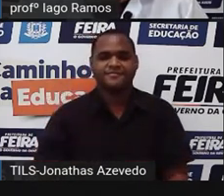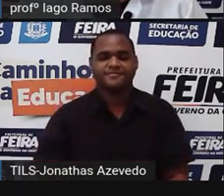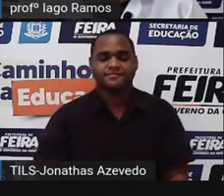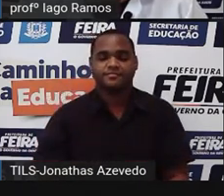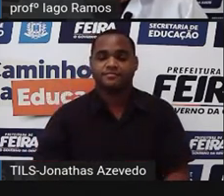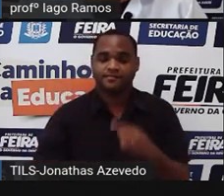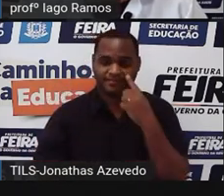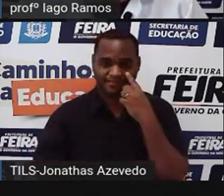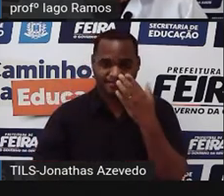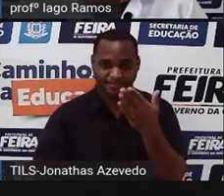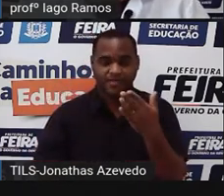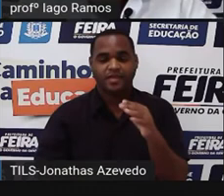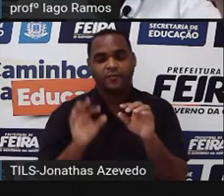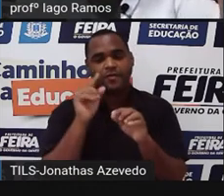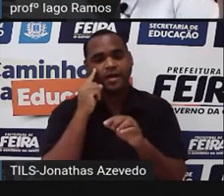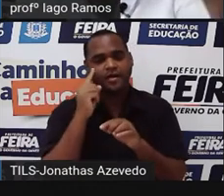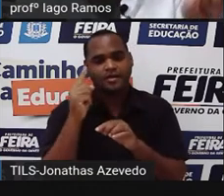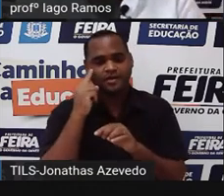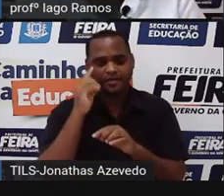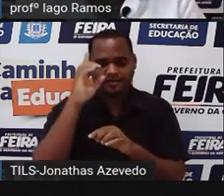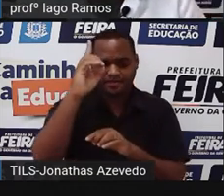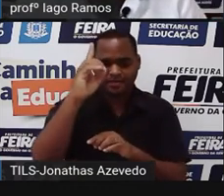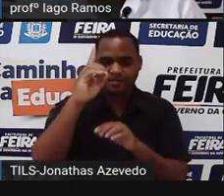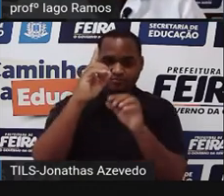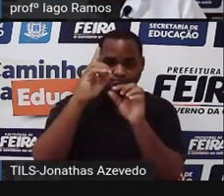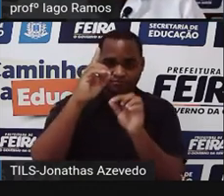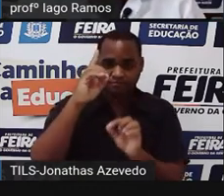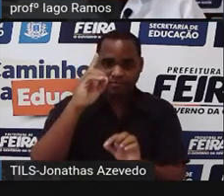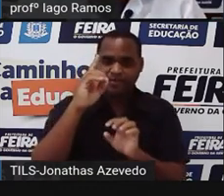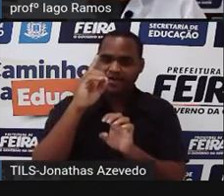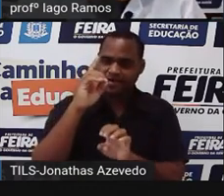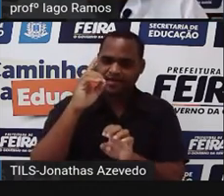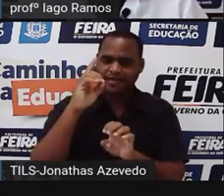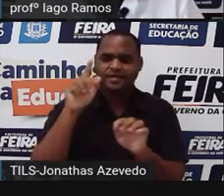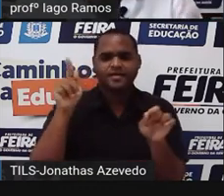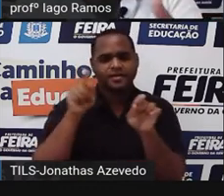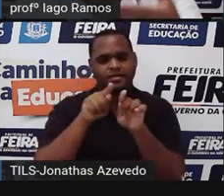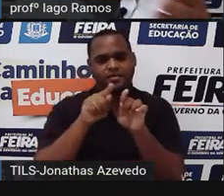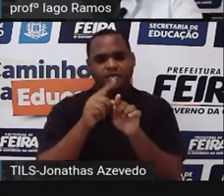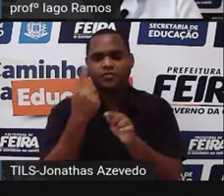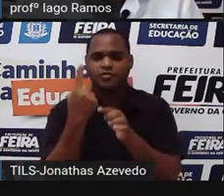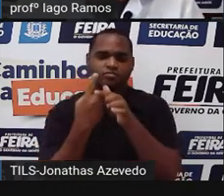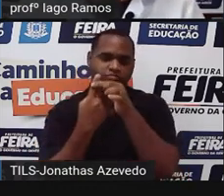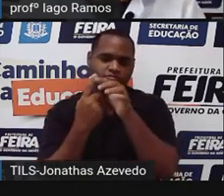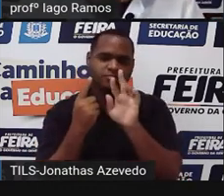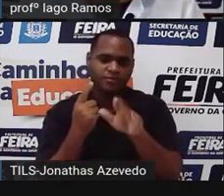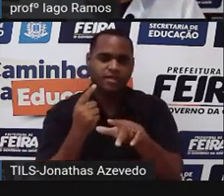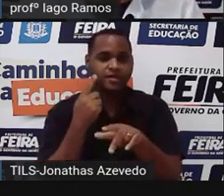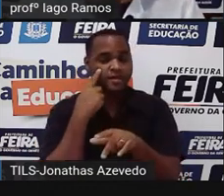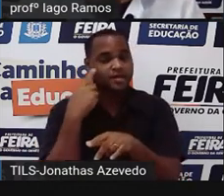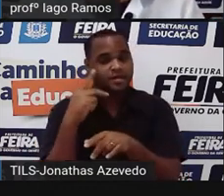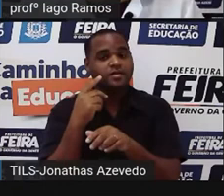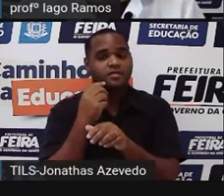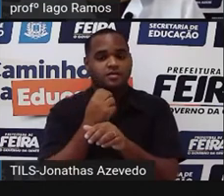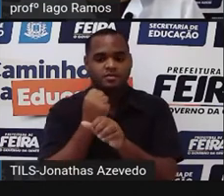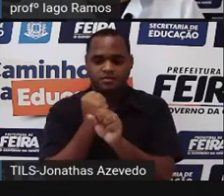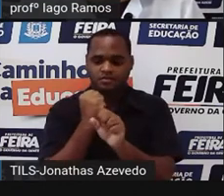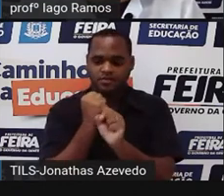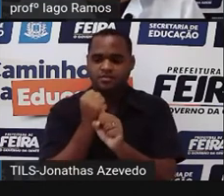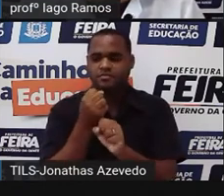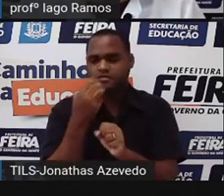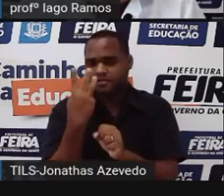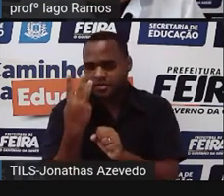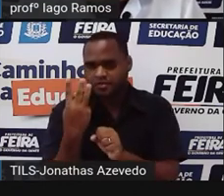O lado que vai do ponto D até o ponto E é um cateto. Esse cateto tem medida 3 nesse